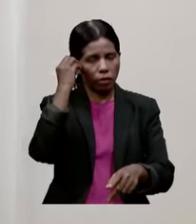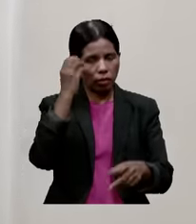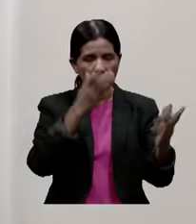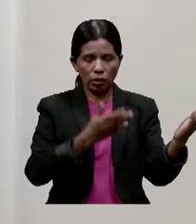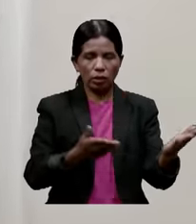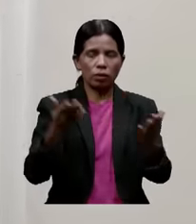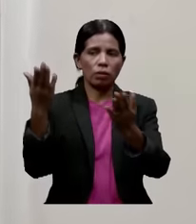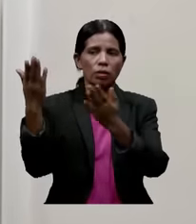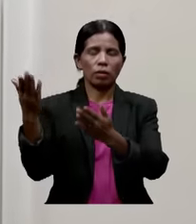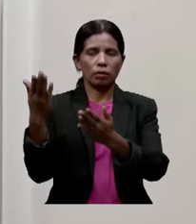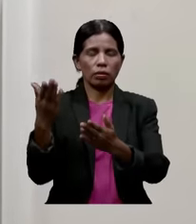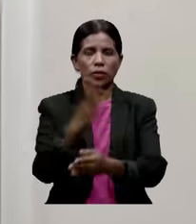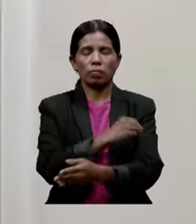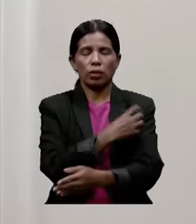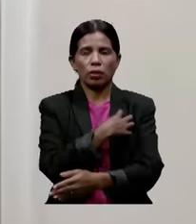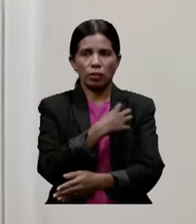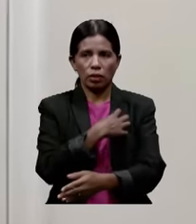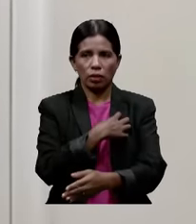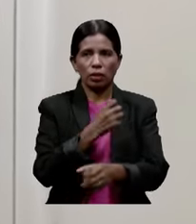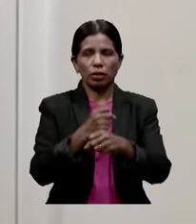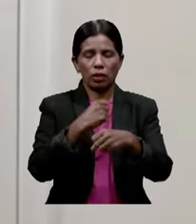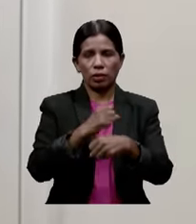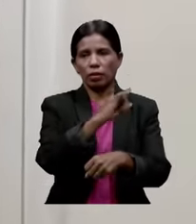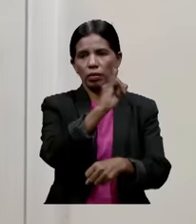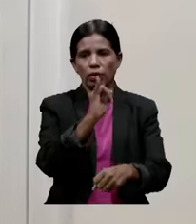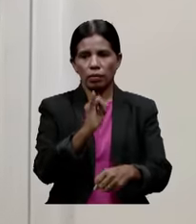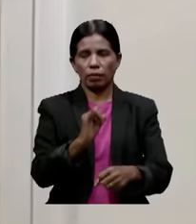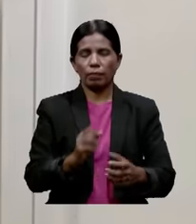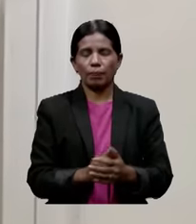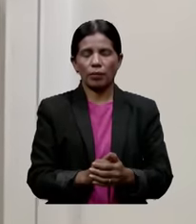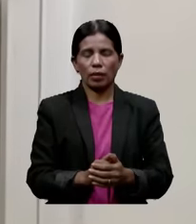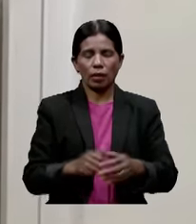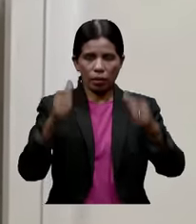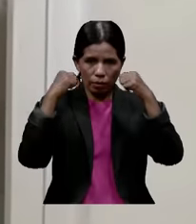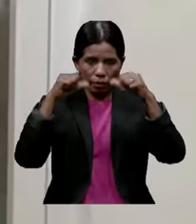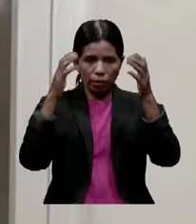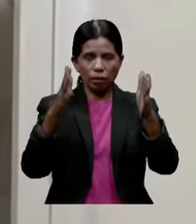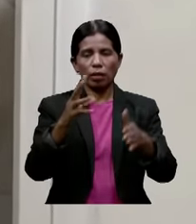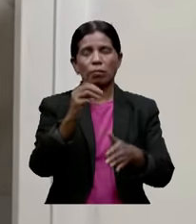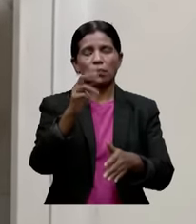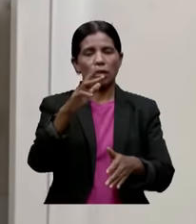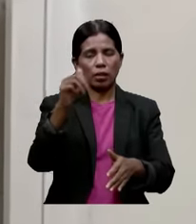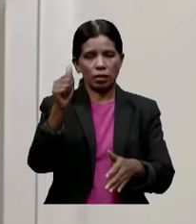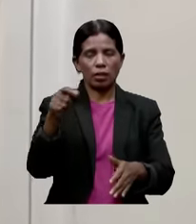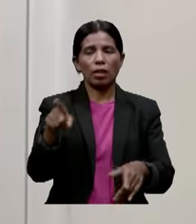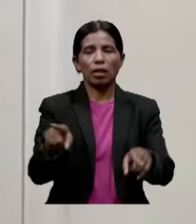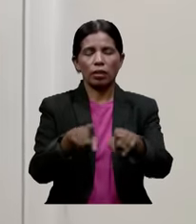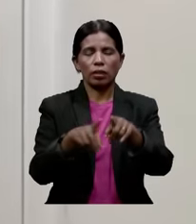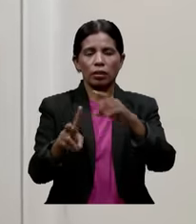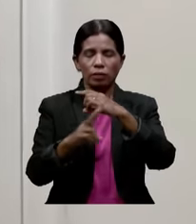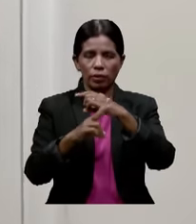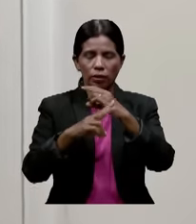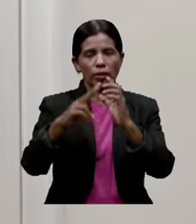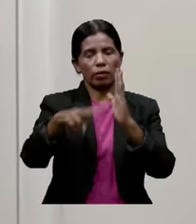ba esquadra don Aleixo, ho de halo identificação. Cantora Maria Vitória Borges da Costa hanesa vítima ba vídeo